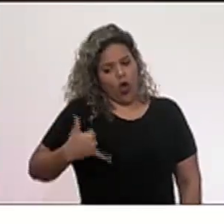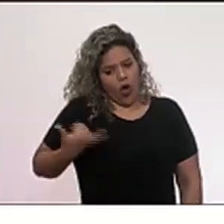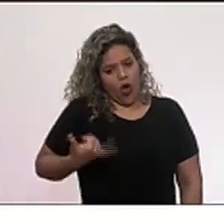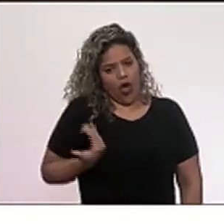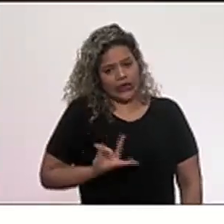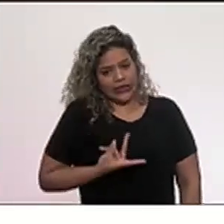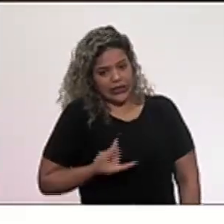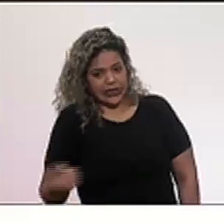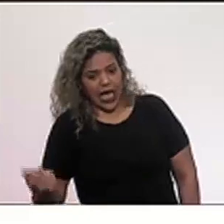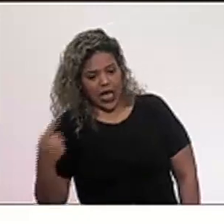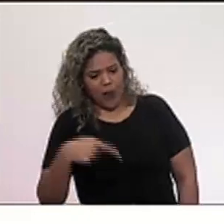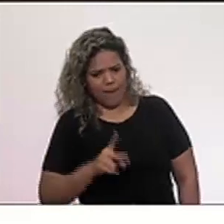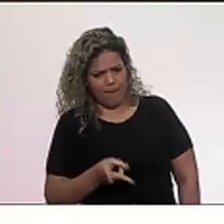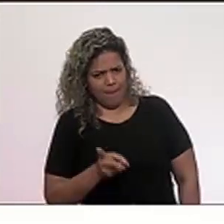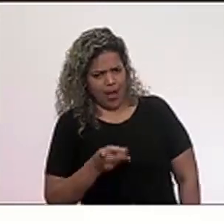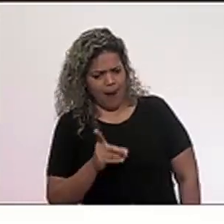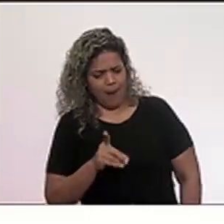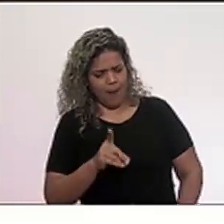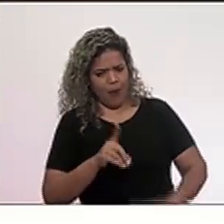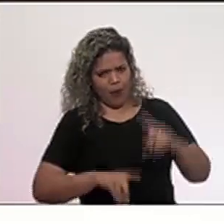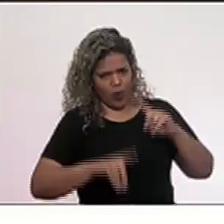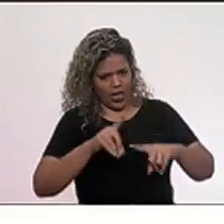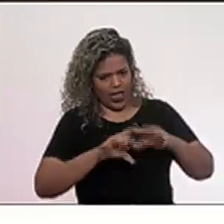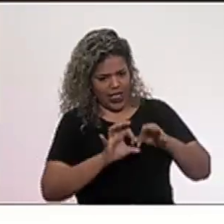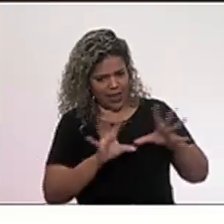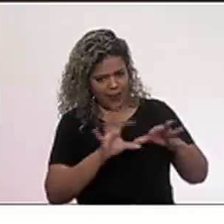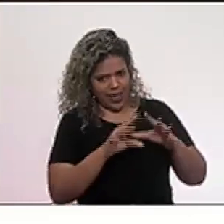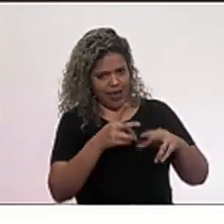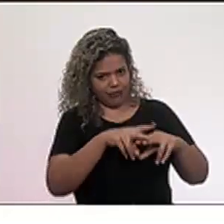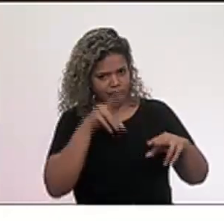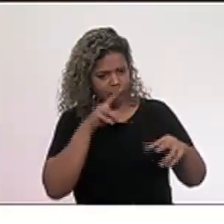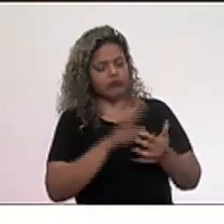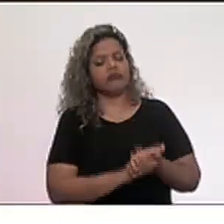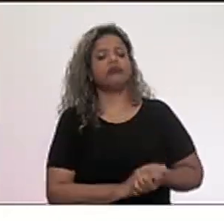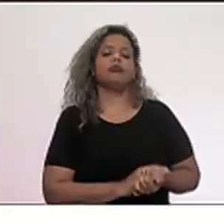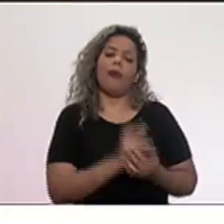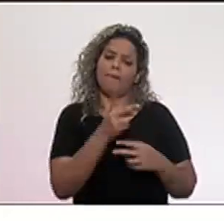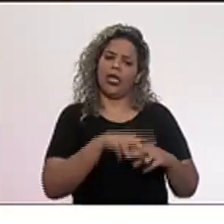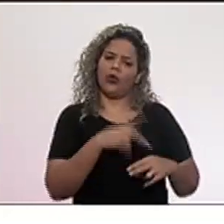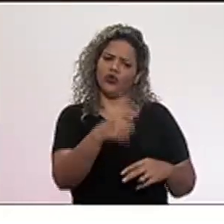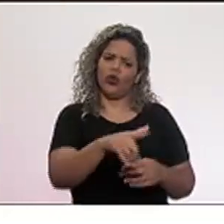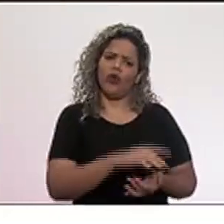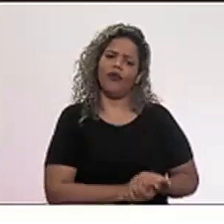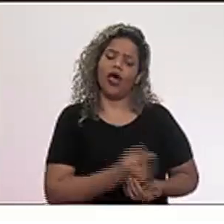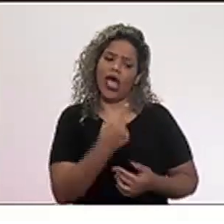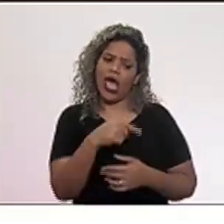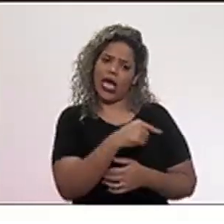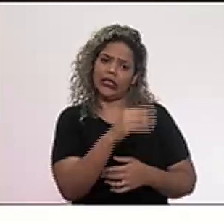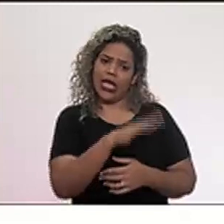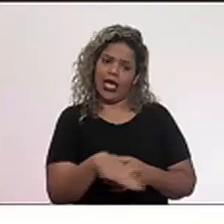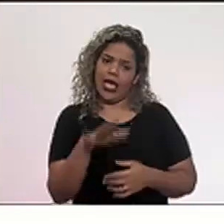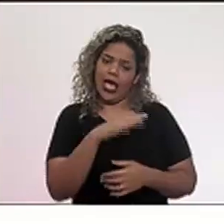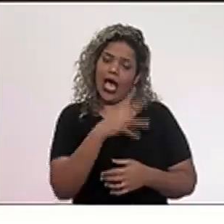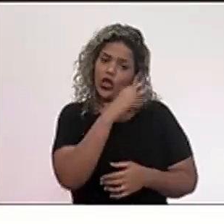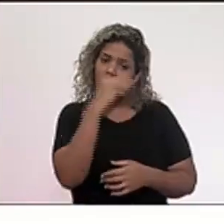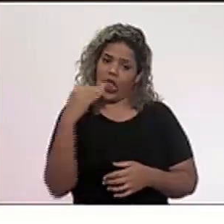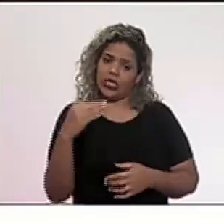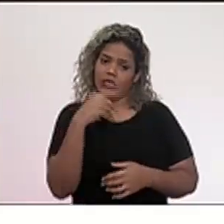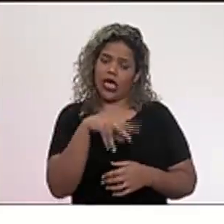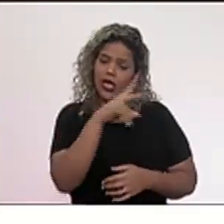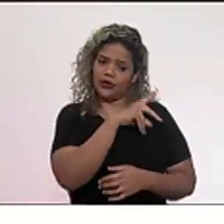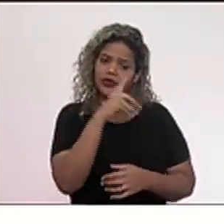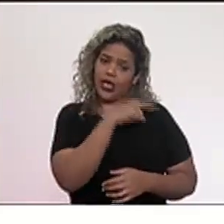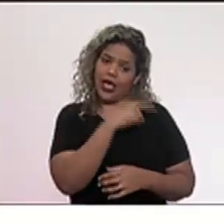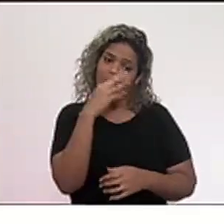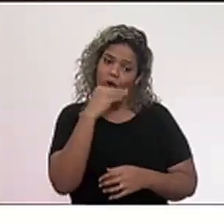saído nessa política de liberação dos marginais. Esse menor, por incrível que